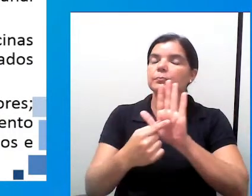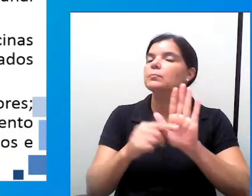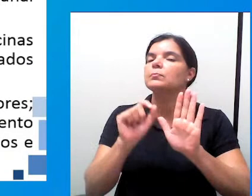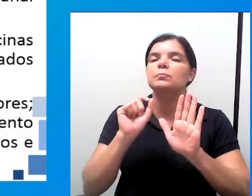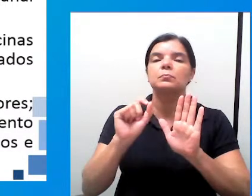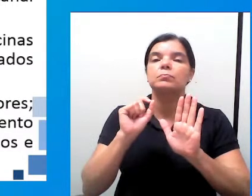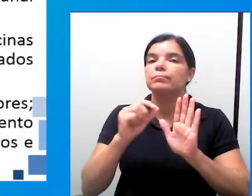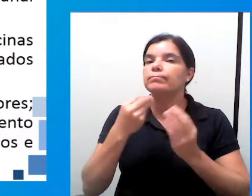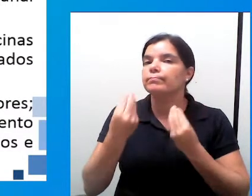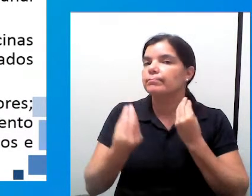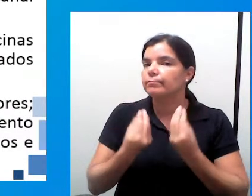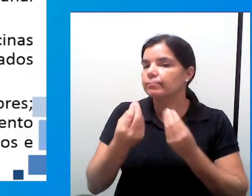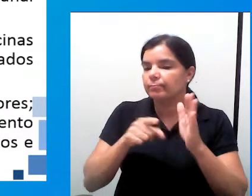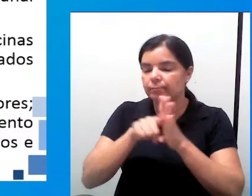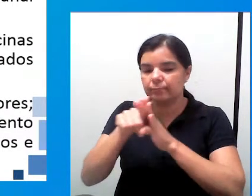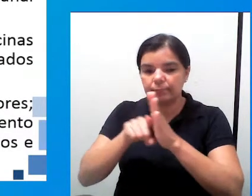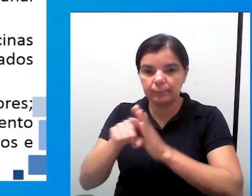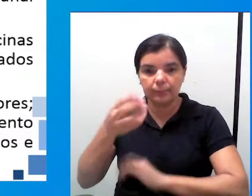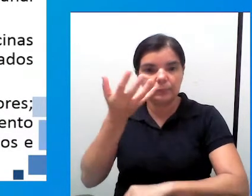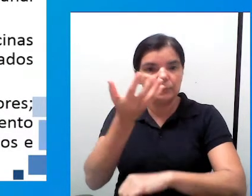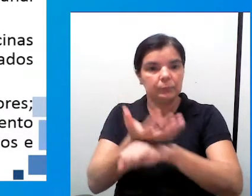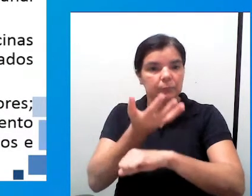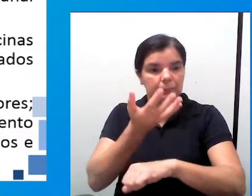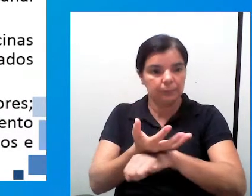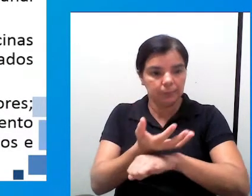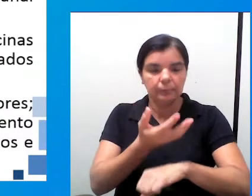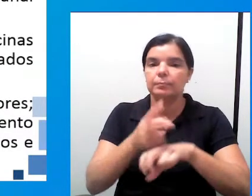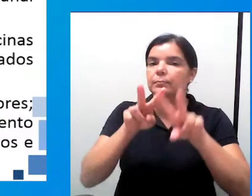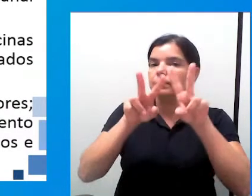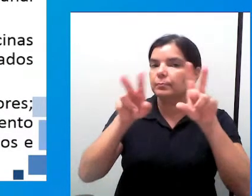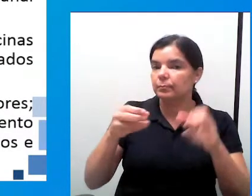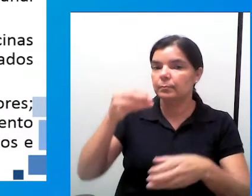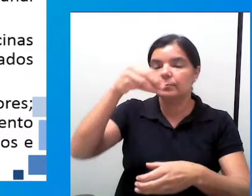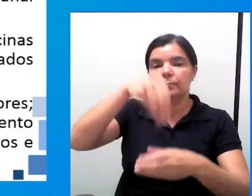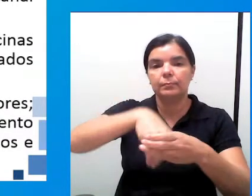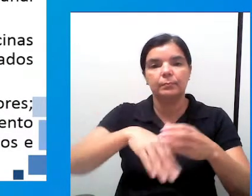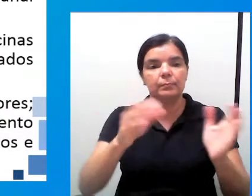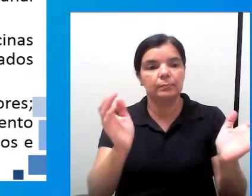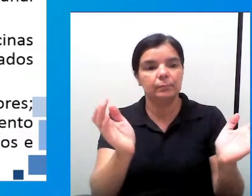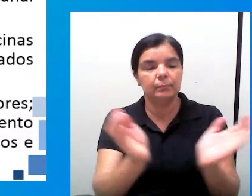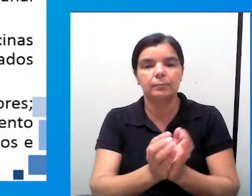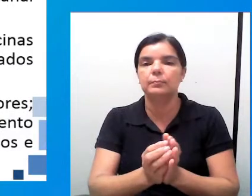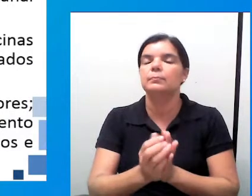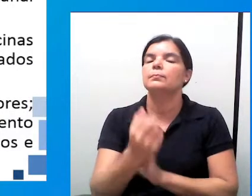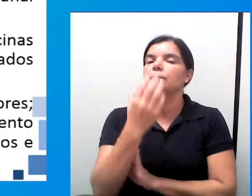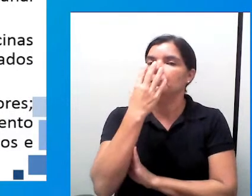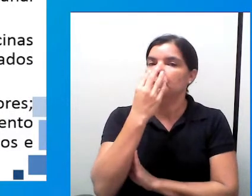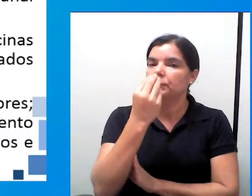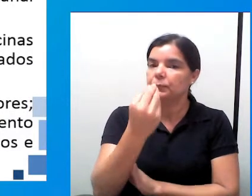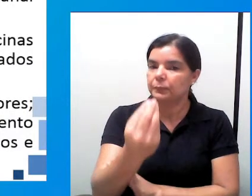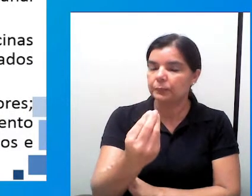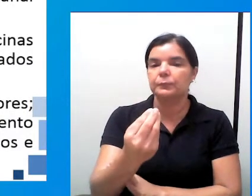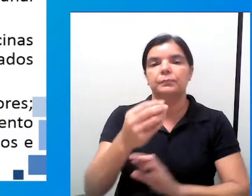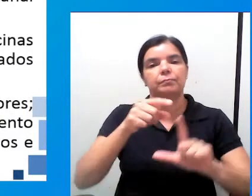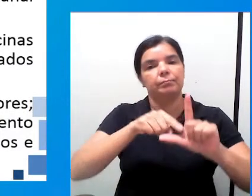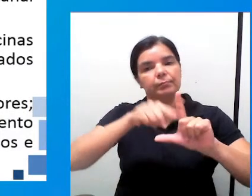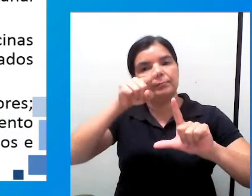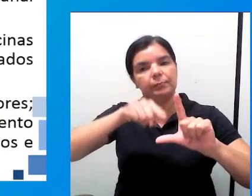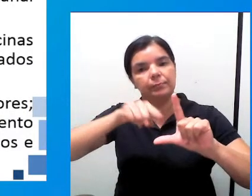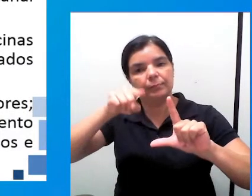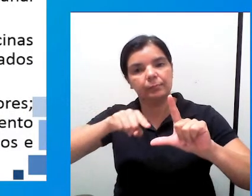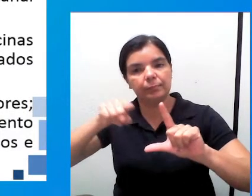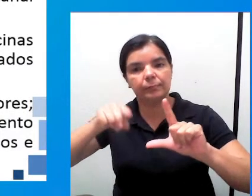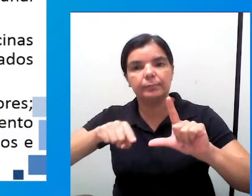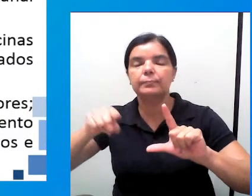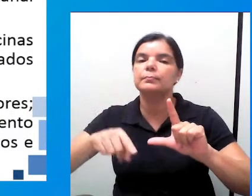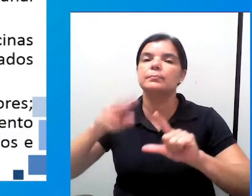foi a consultoria realizada pela disciplina X na comunidade. Aí ele traz fotos, traz gráficos, resultados,